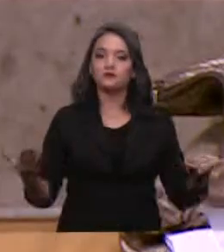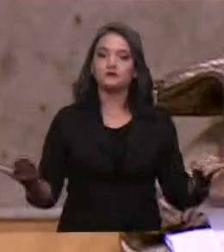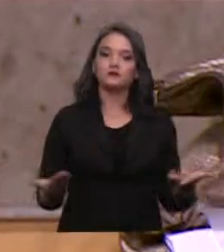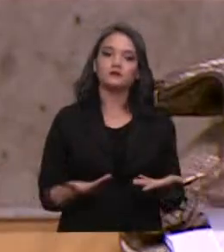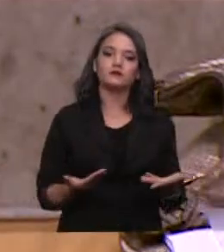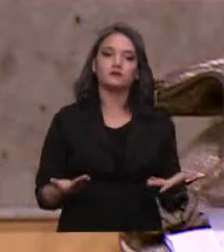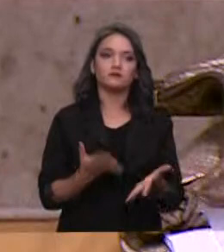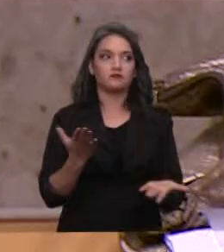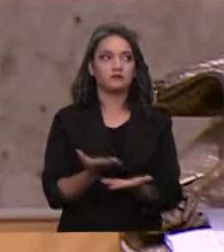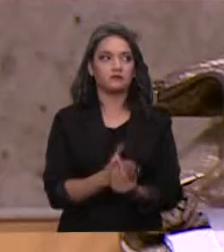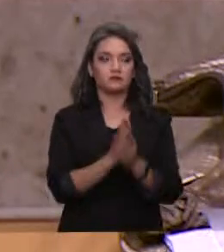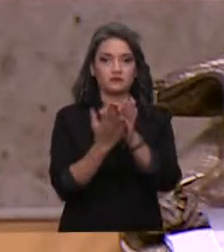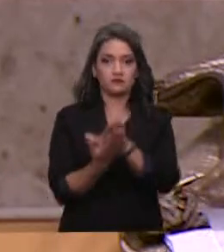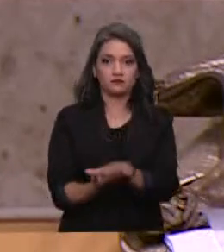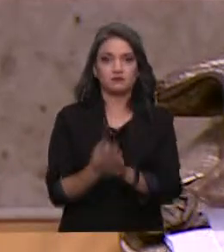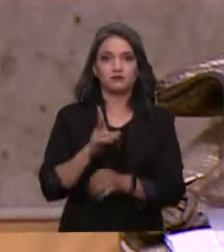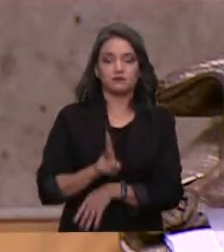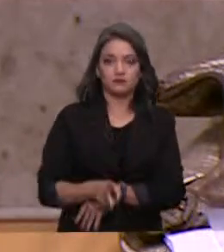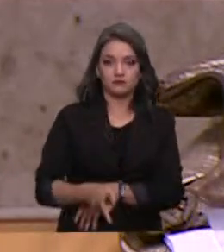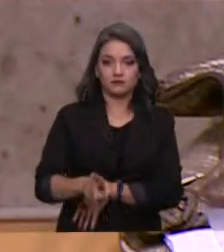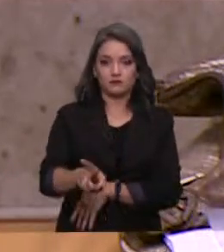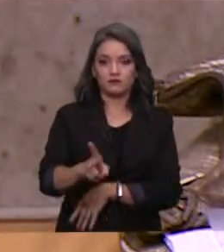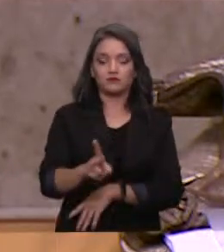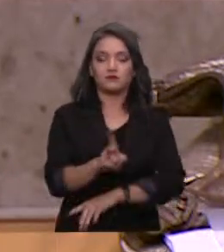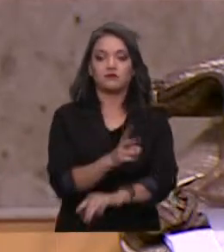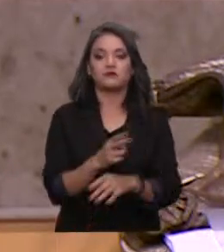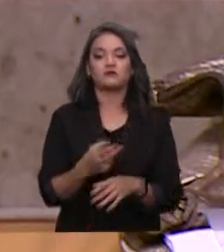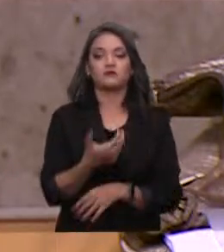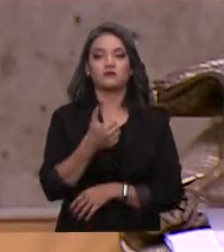para continuidade do julgamento a ação penal